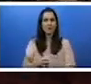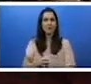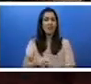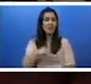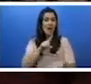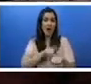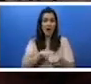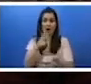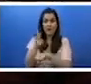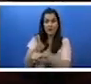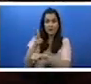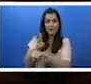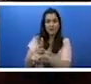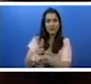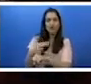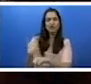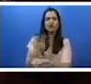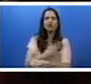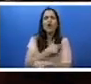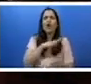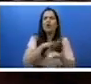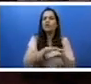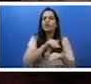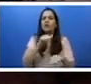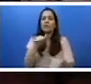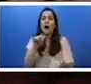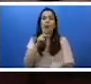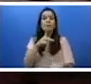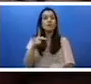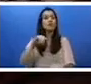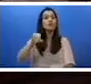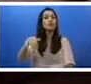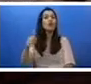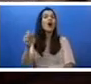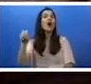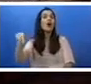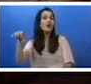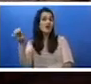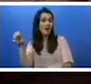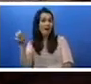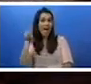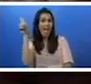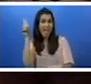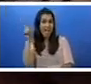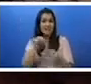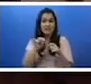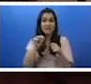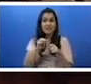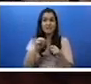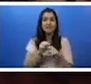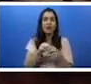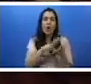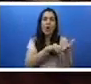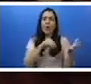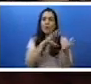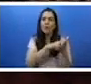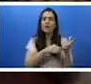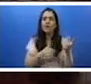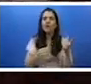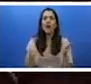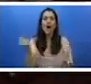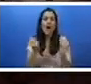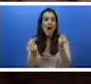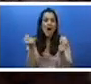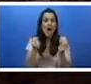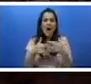do vídeo, nós vamos chamar a professora Jane. Por quê? Ela vai fazer com vocês imitando os meios de